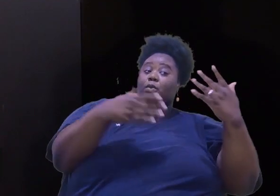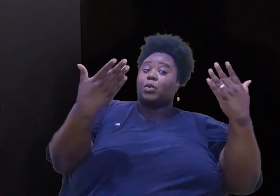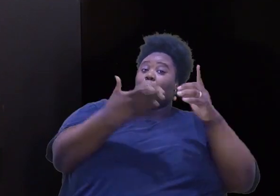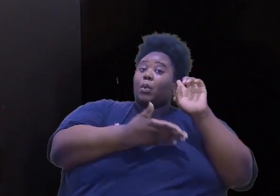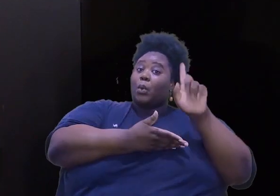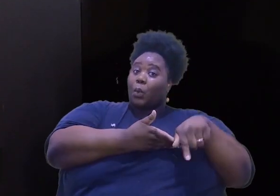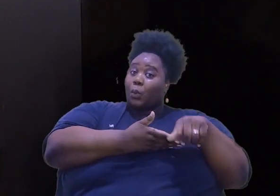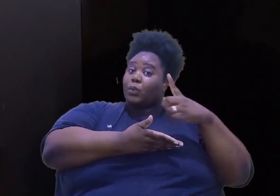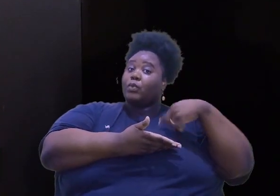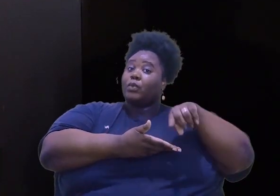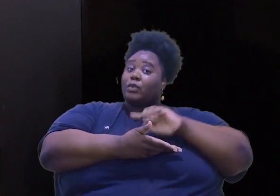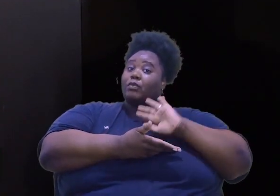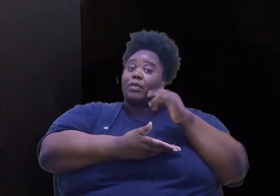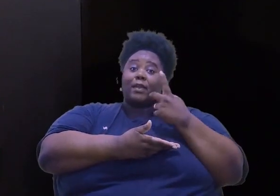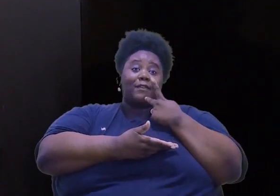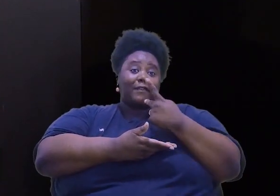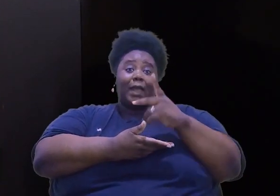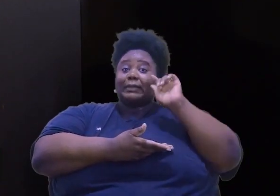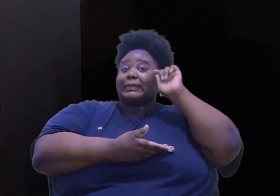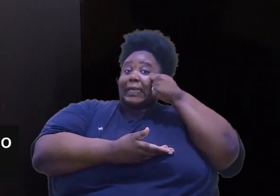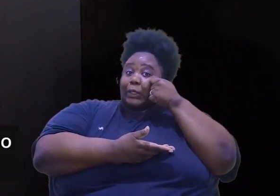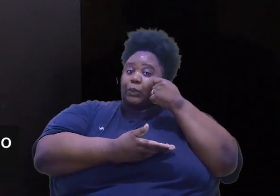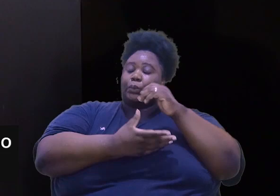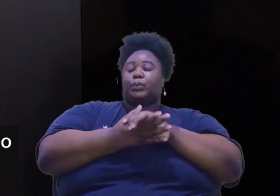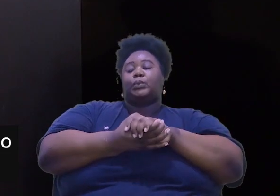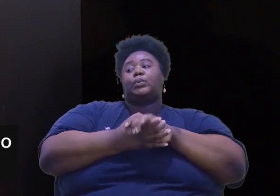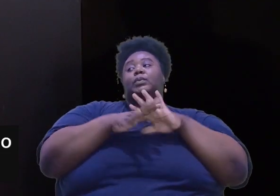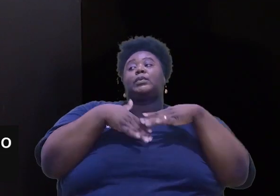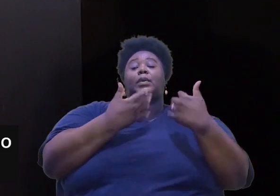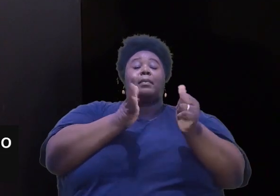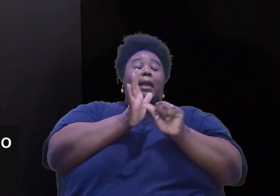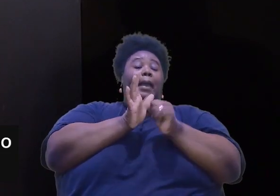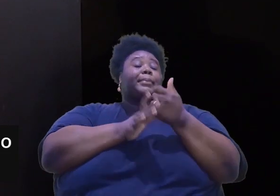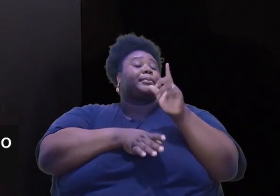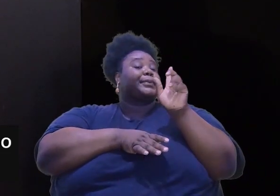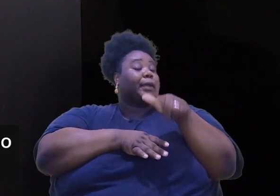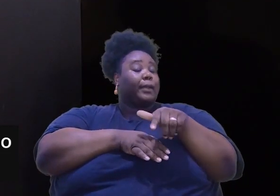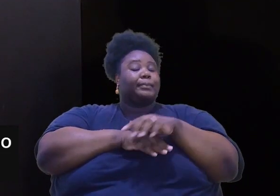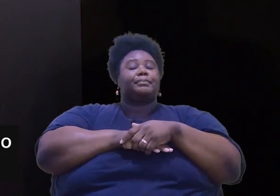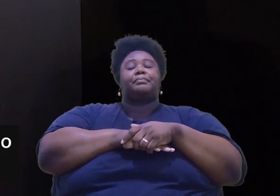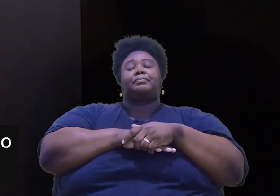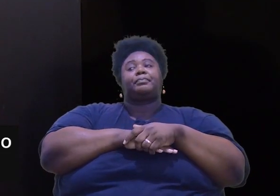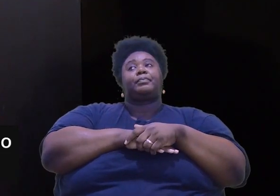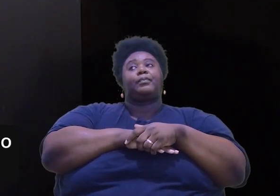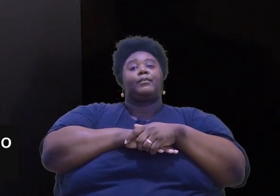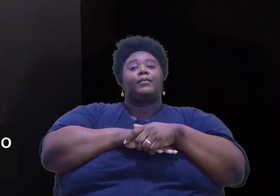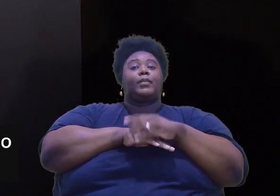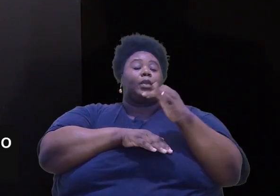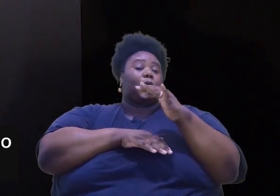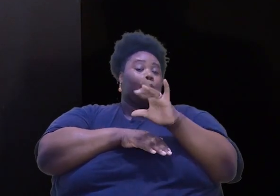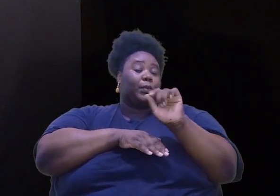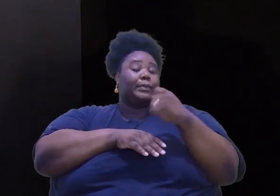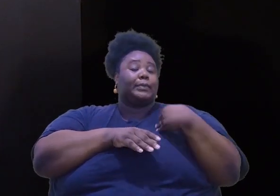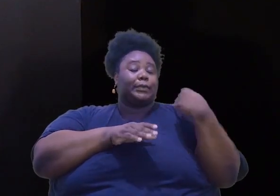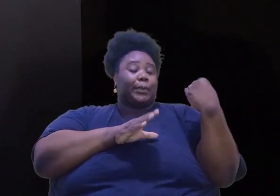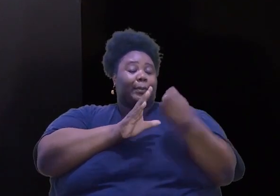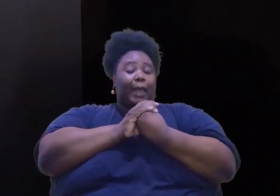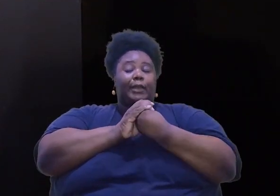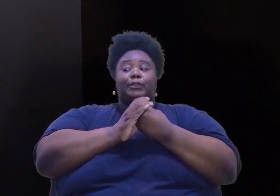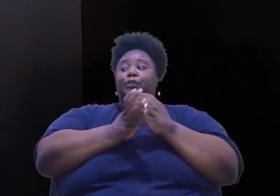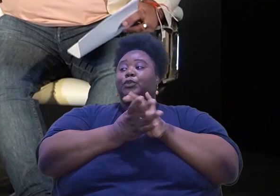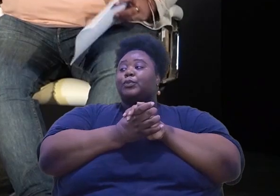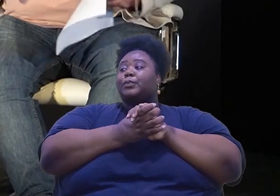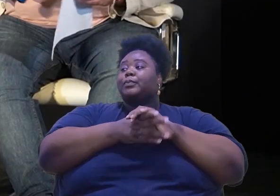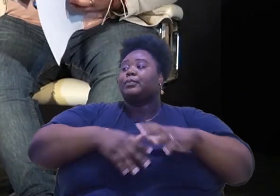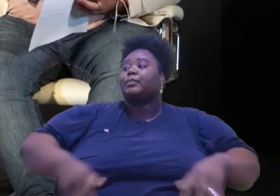é autodeclarado como negritude. Então, a primeira questão com Conceição parte disso. Obrigado,